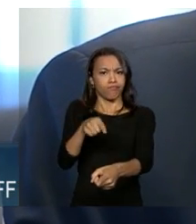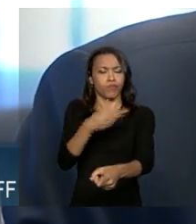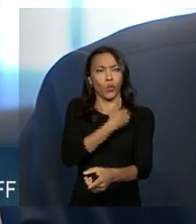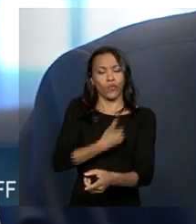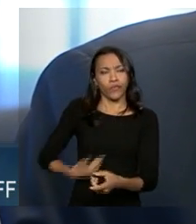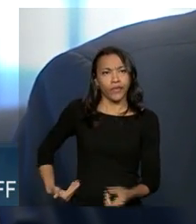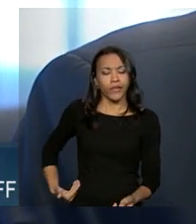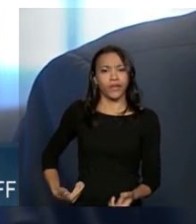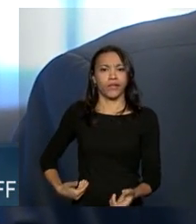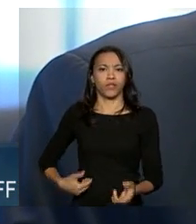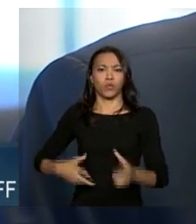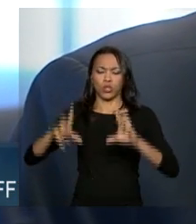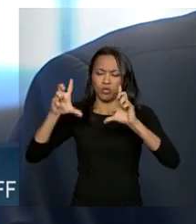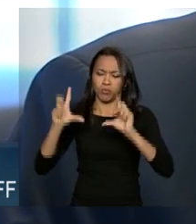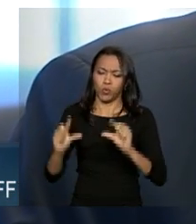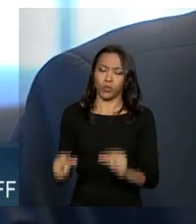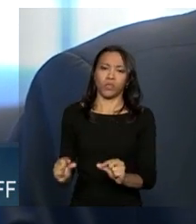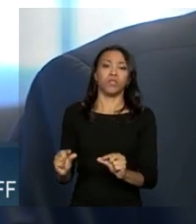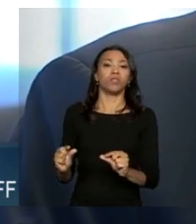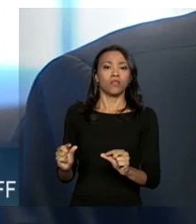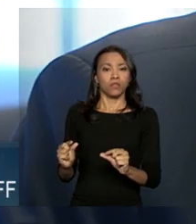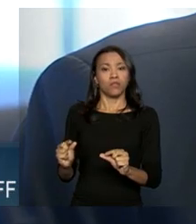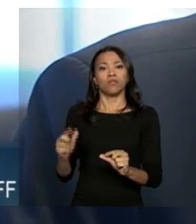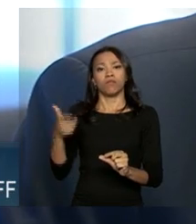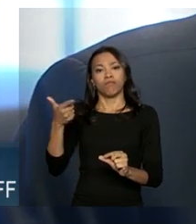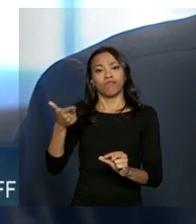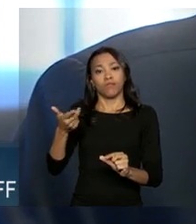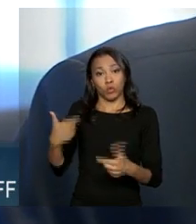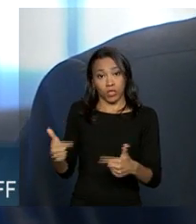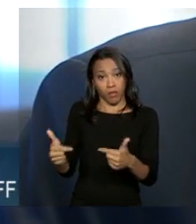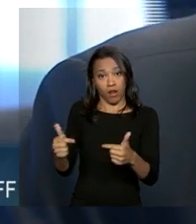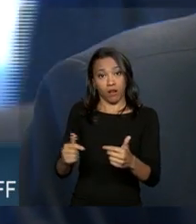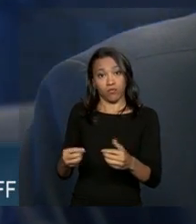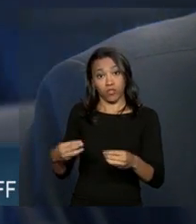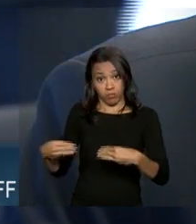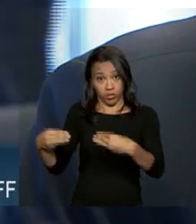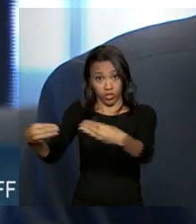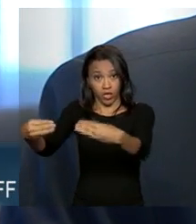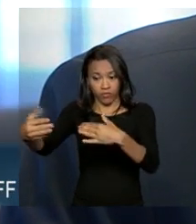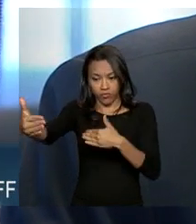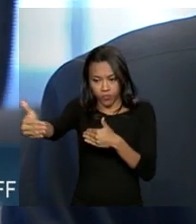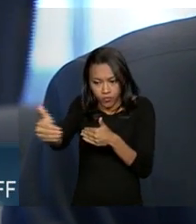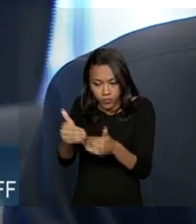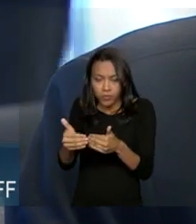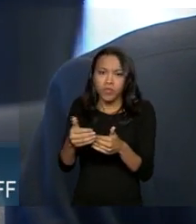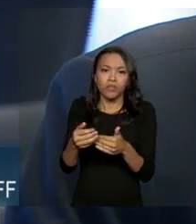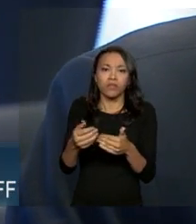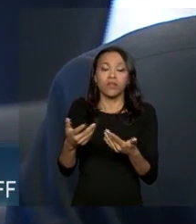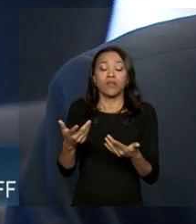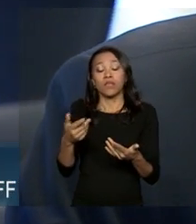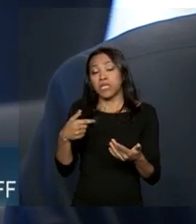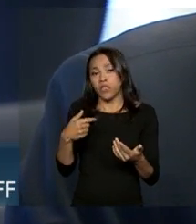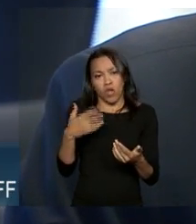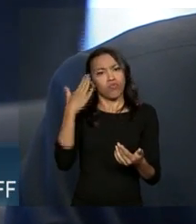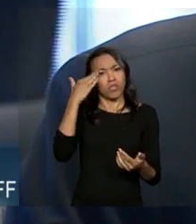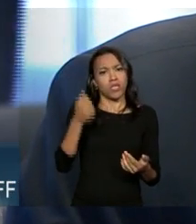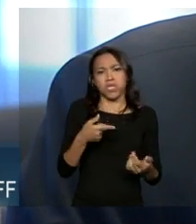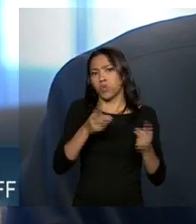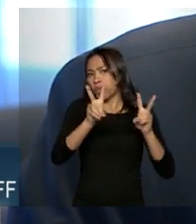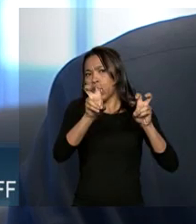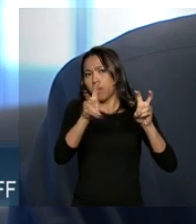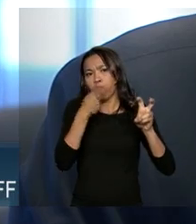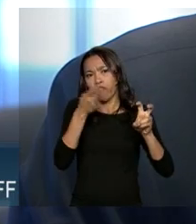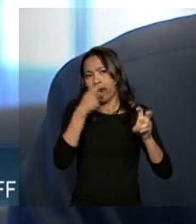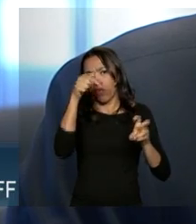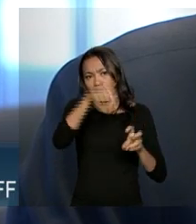governo mais enxuta, fundir pastas e até enxugar pastas? Repito, ainda que isso não tenha sido tratado na reunião, a gente sabe que é uma discussão que está